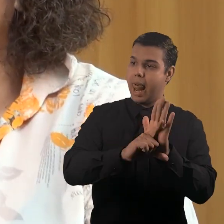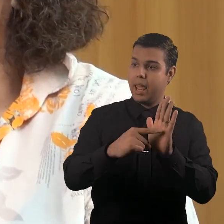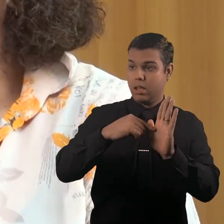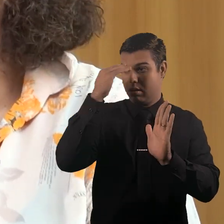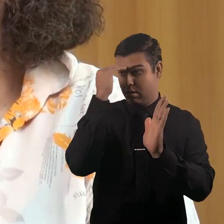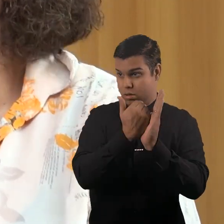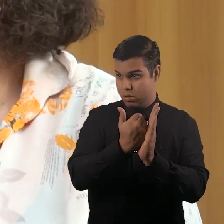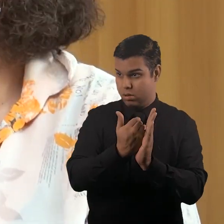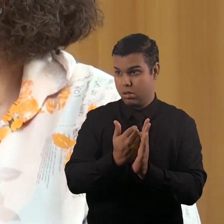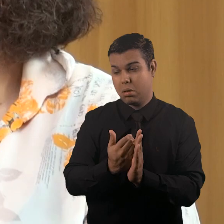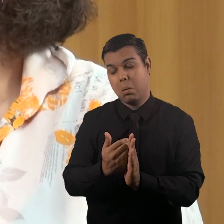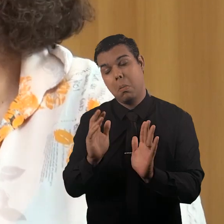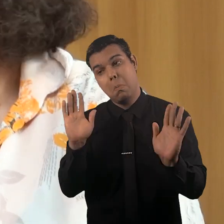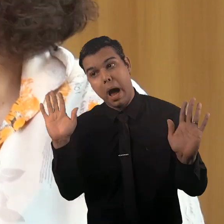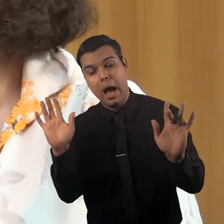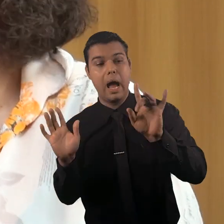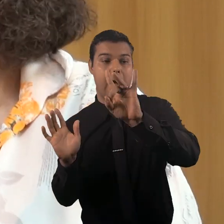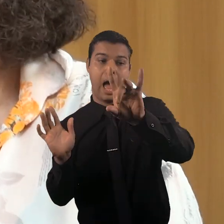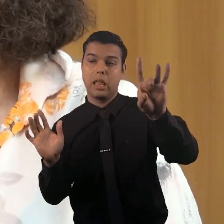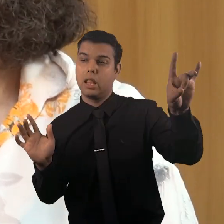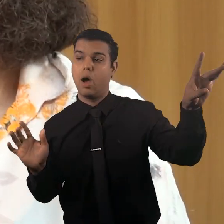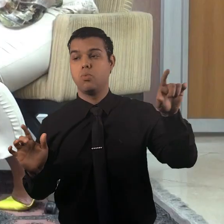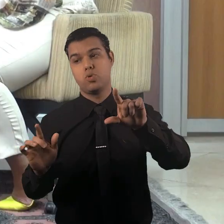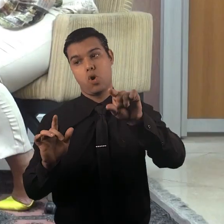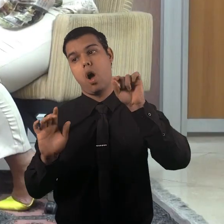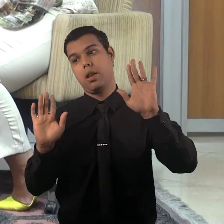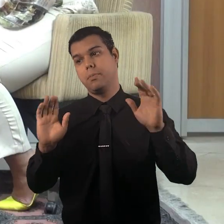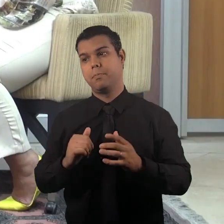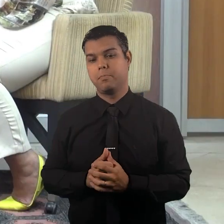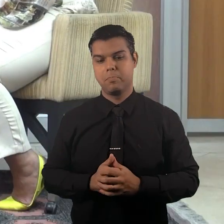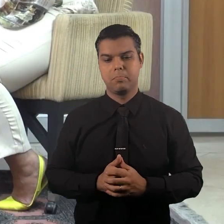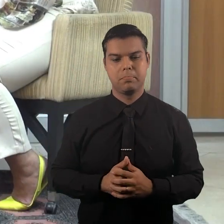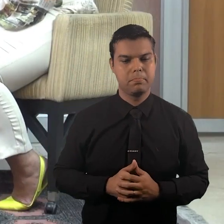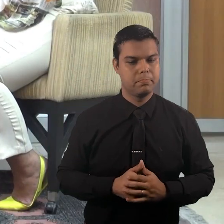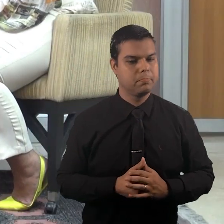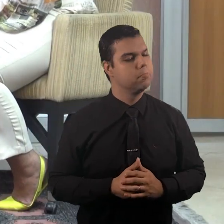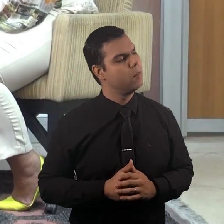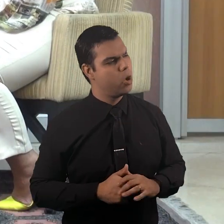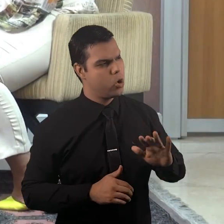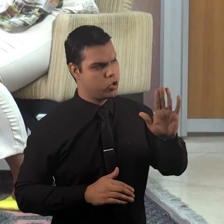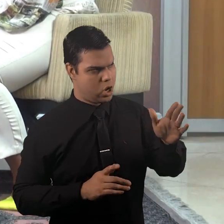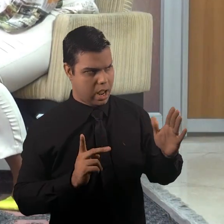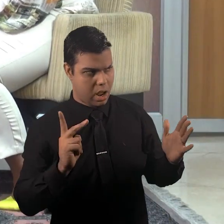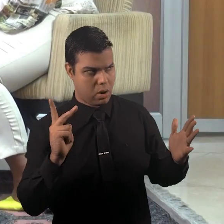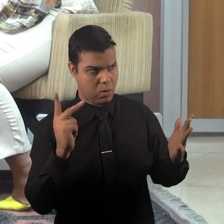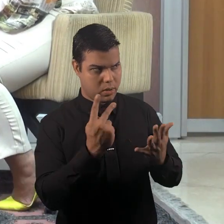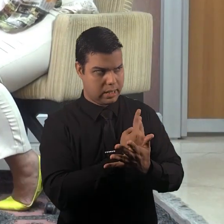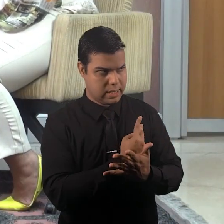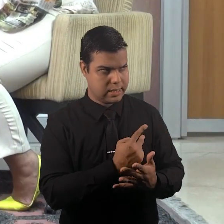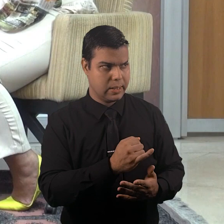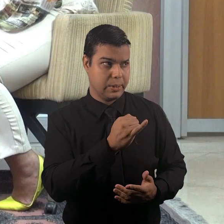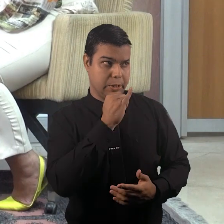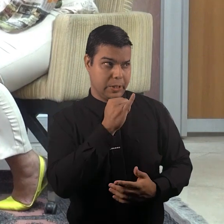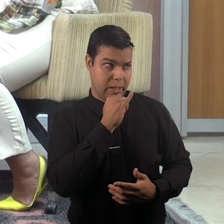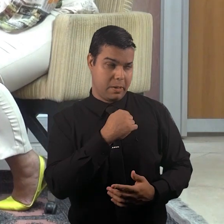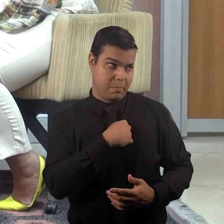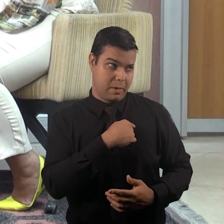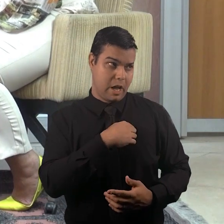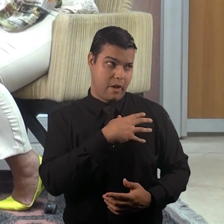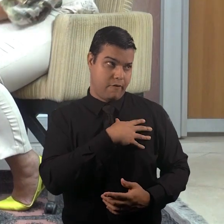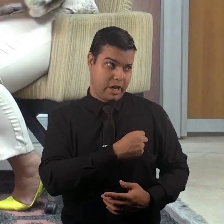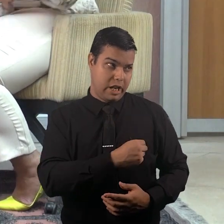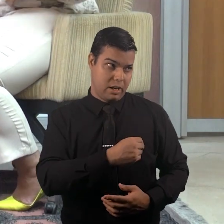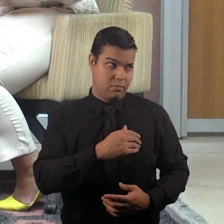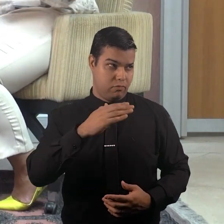na lei. Agora, a opção é de cada um, né? Eu fico imaginando assim, já aconteceu, por exemplo, com a minha filha, de cortar o cabelo